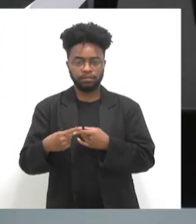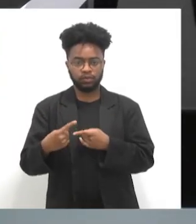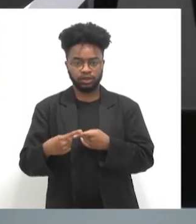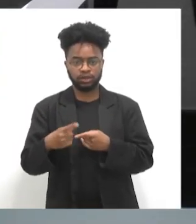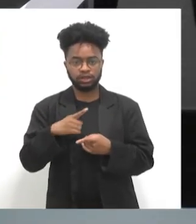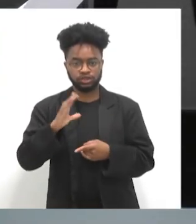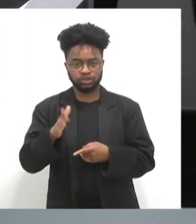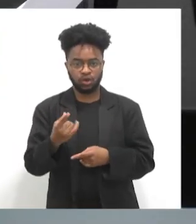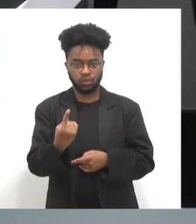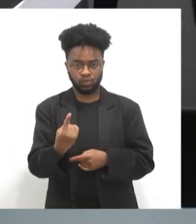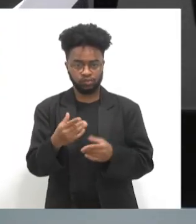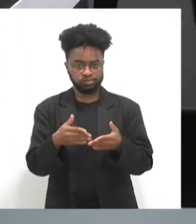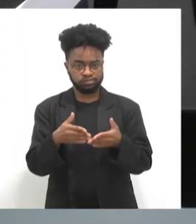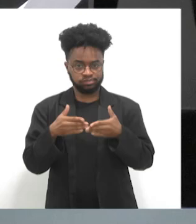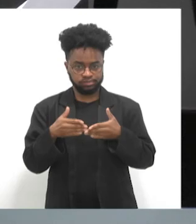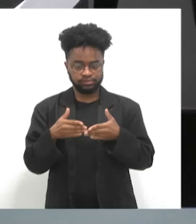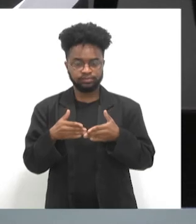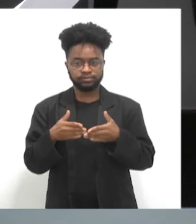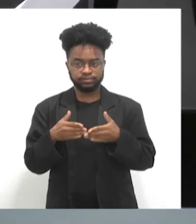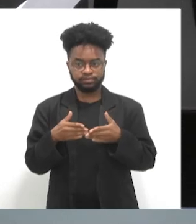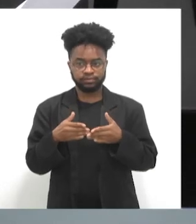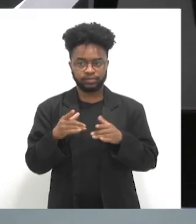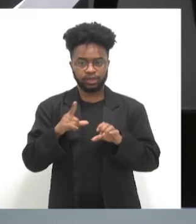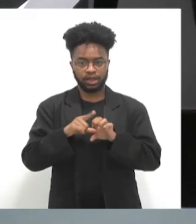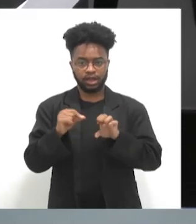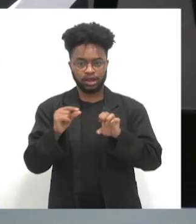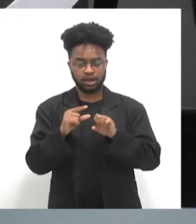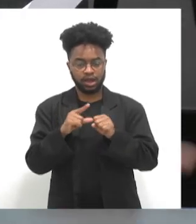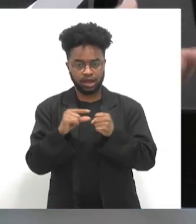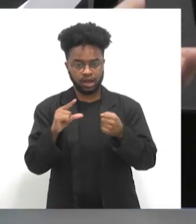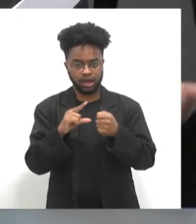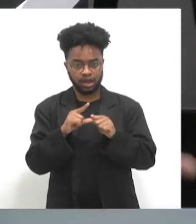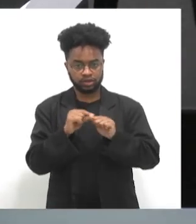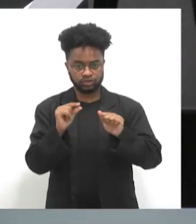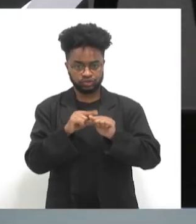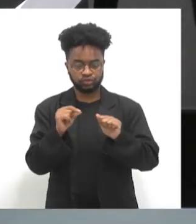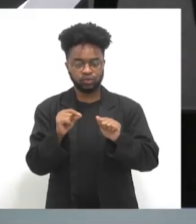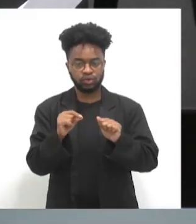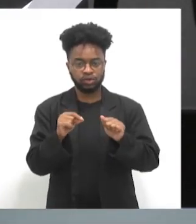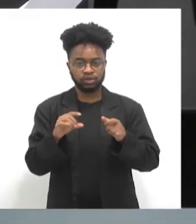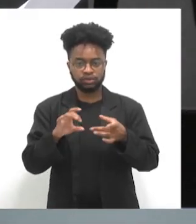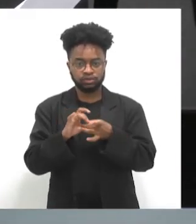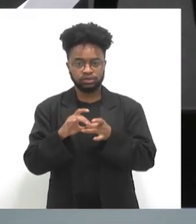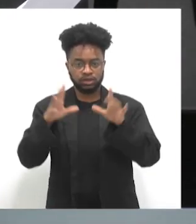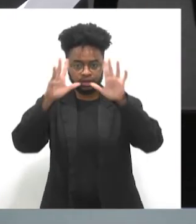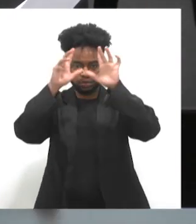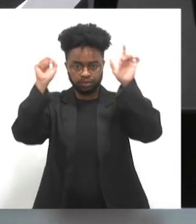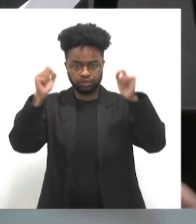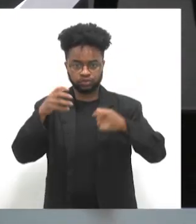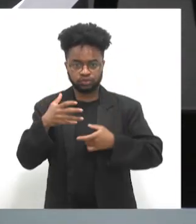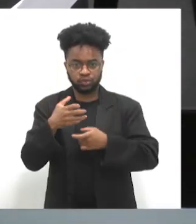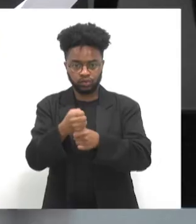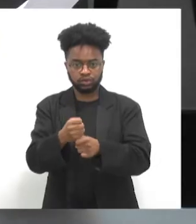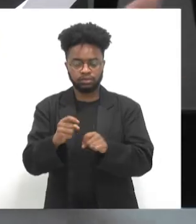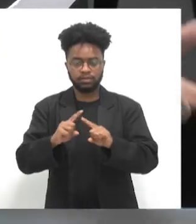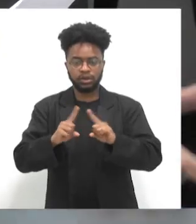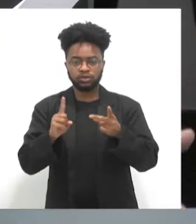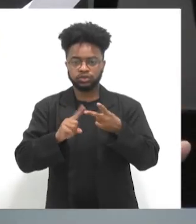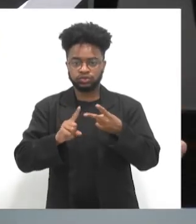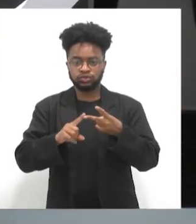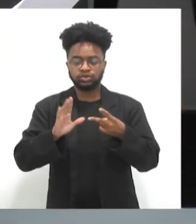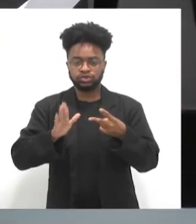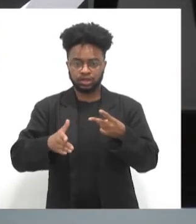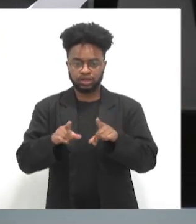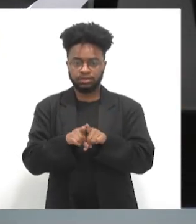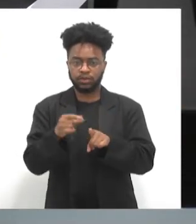um suspenso o artigo liminarmente no Tribunal de Contas. E o segundo eu também já entrei